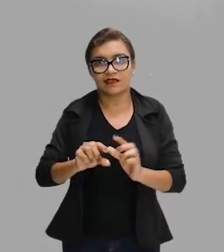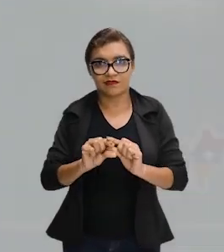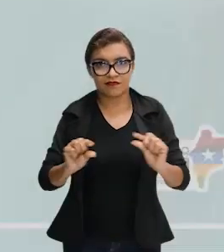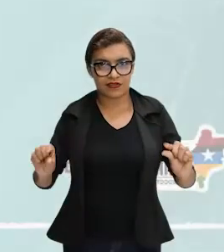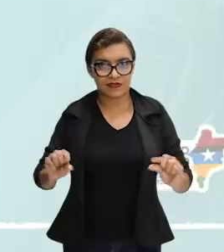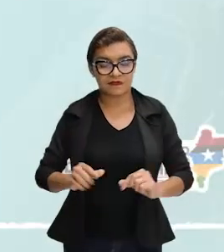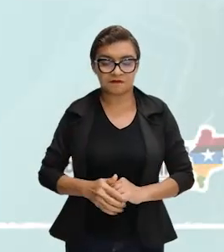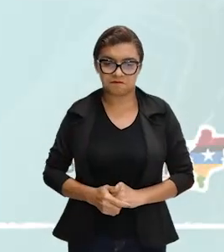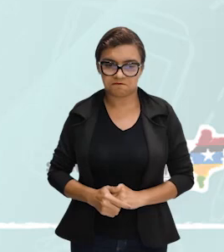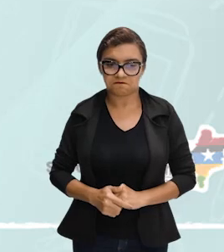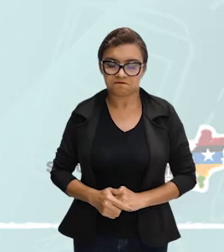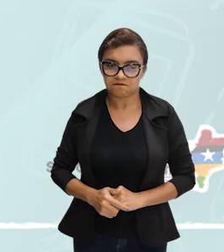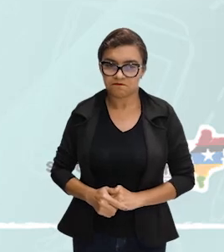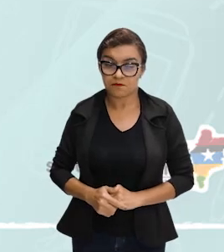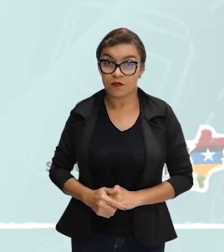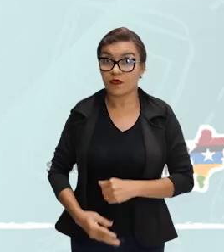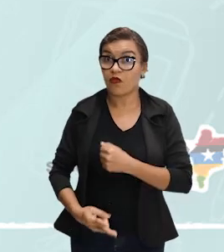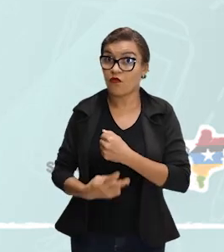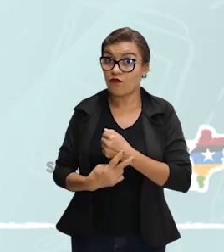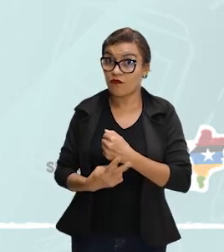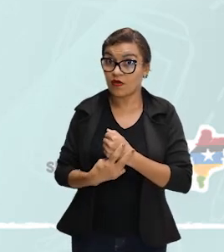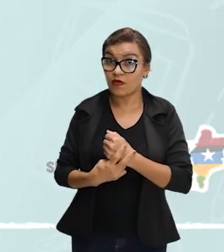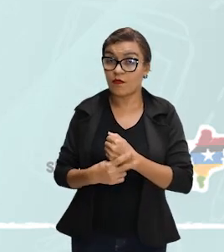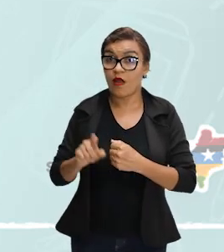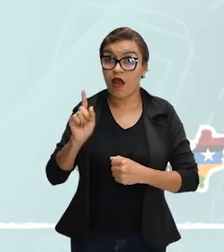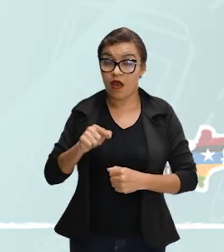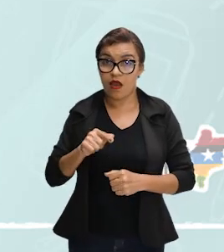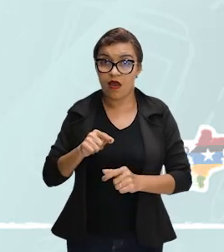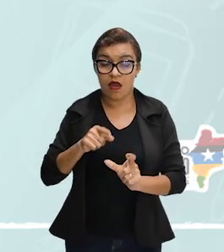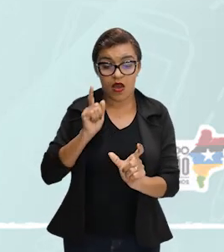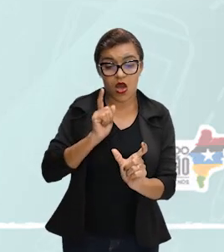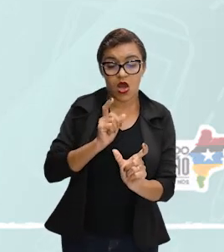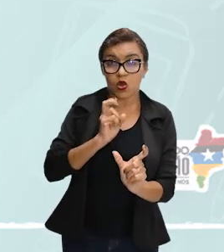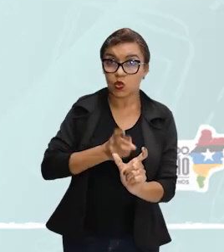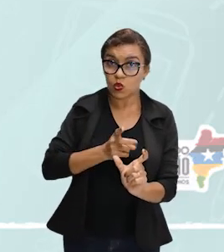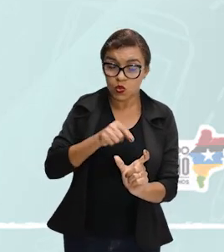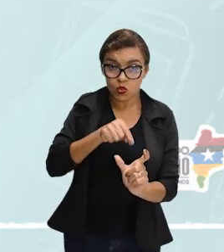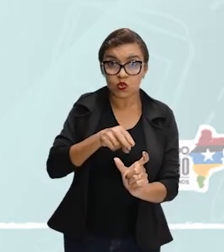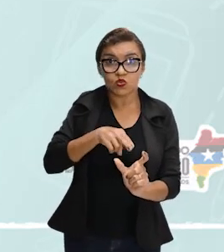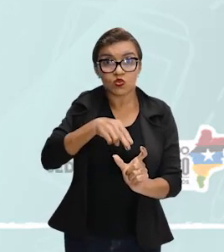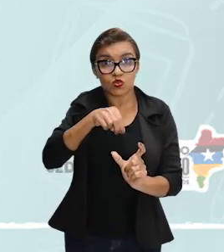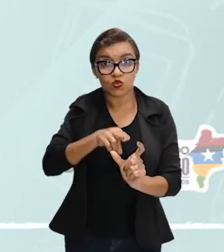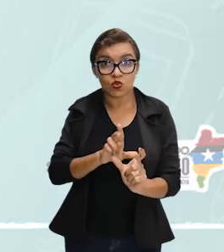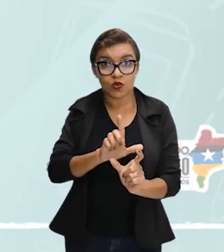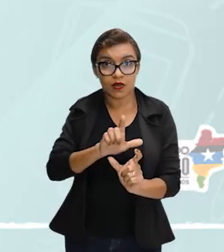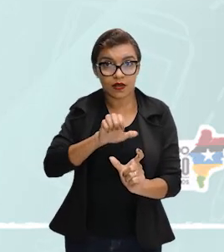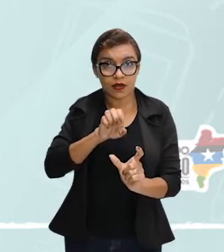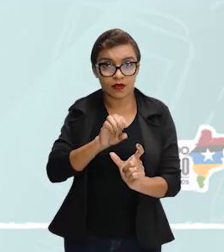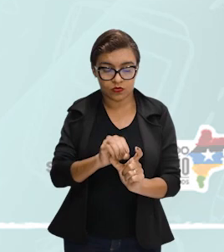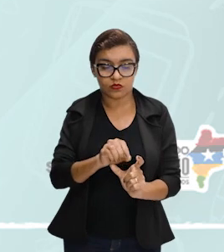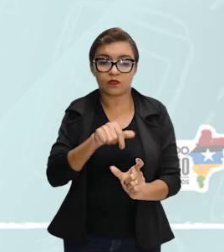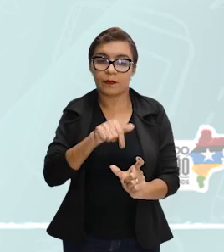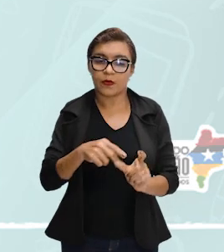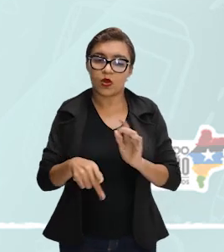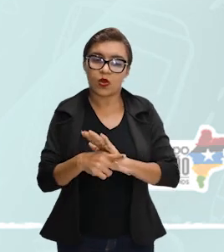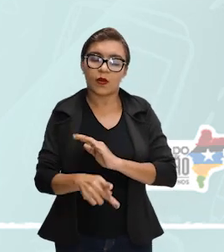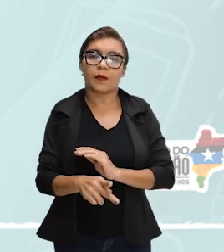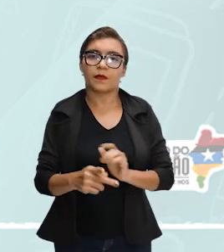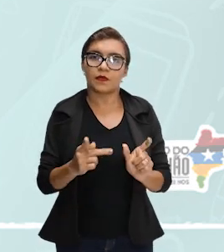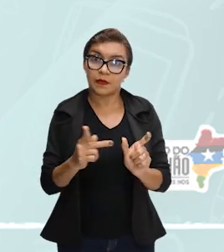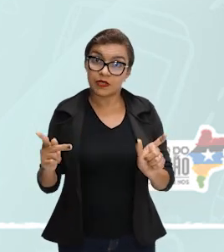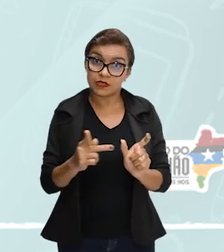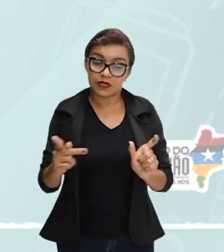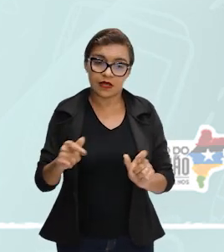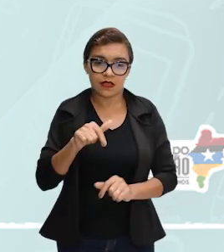O verbo é o núcleo do predicado. Quando em uma frase aparecer 2 ou mais verbos que formam uma unidade, apenas a tradução da